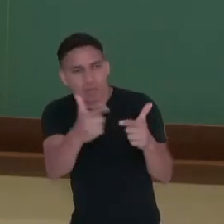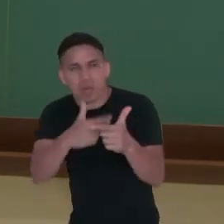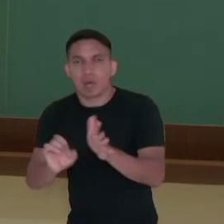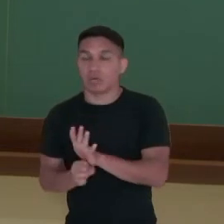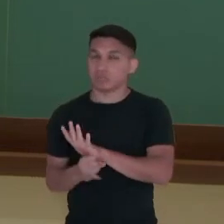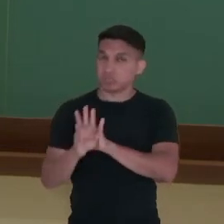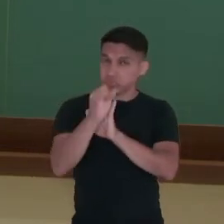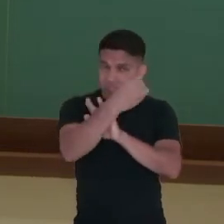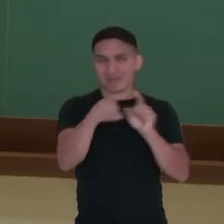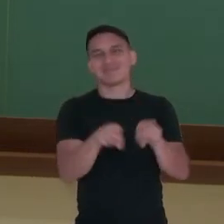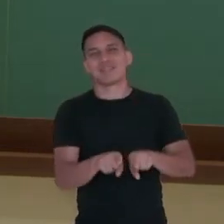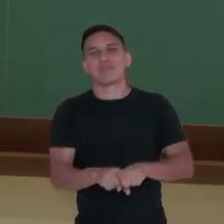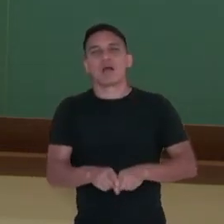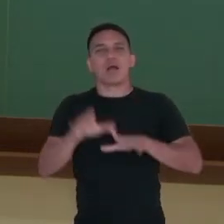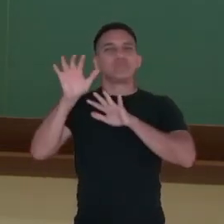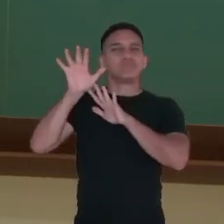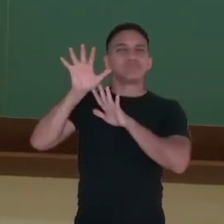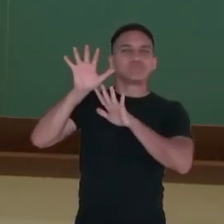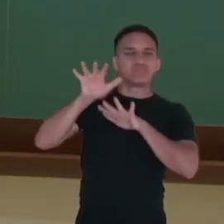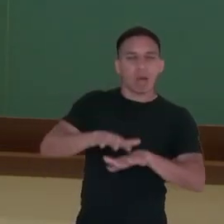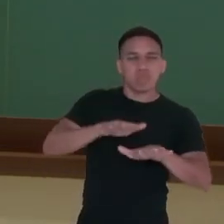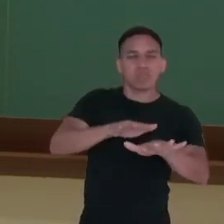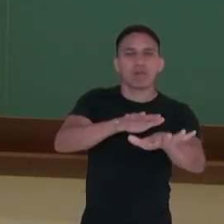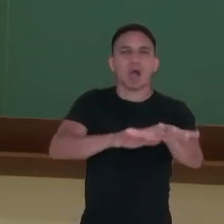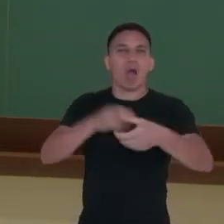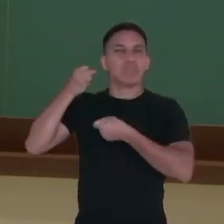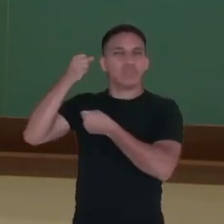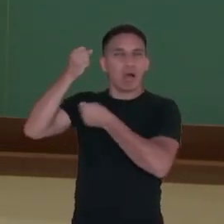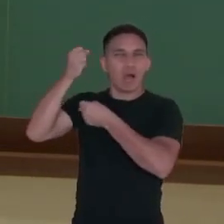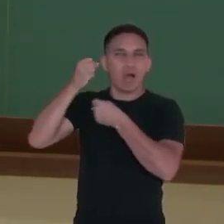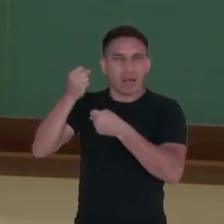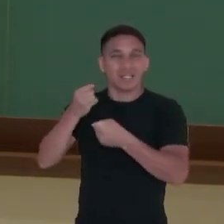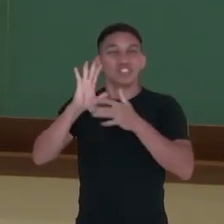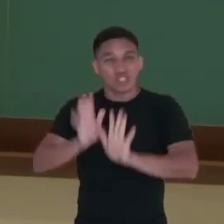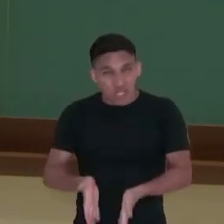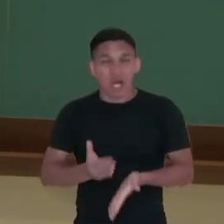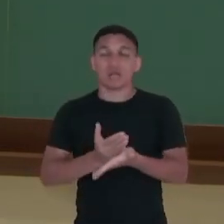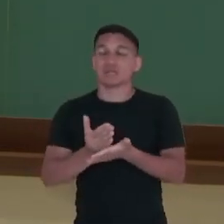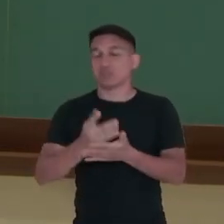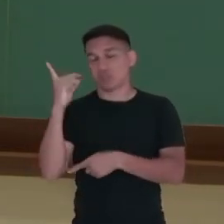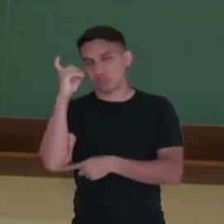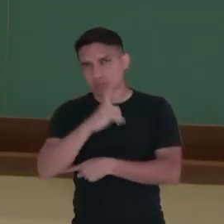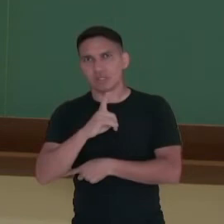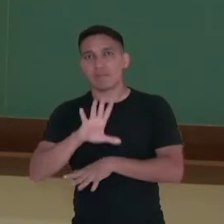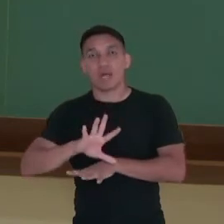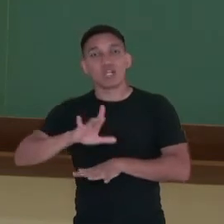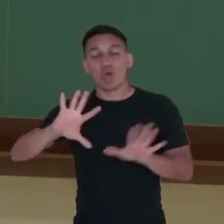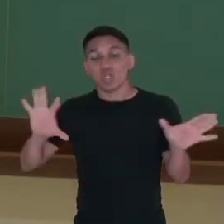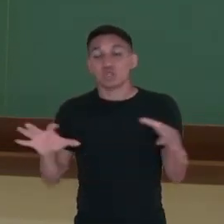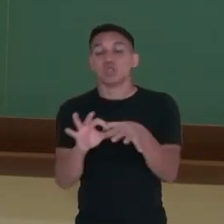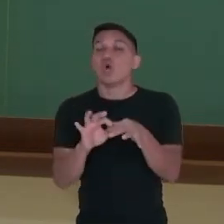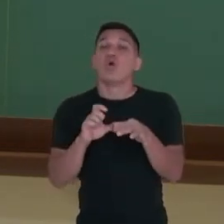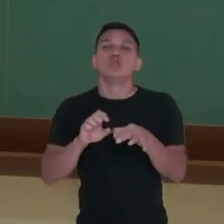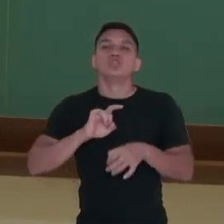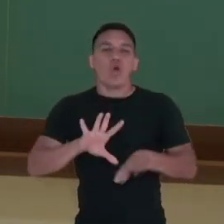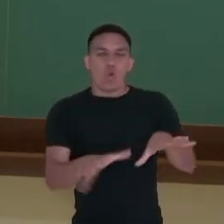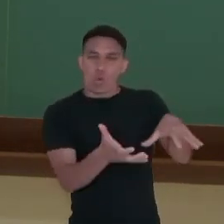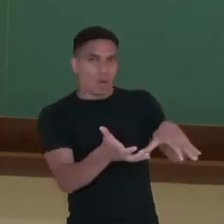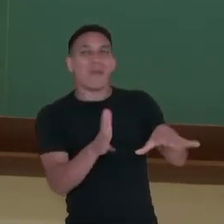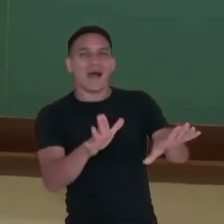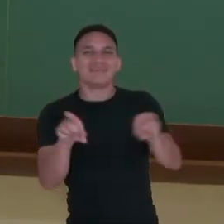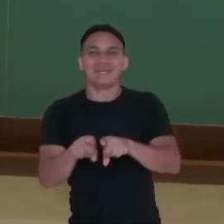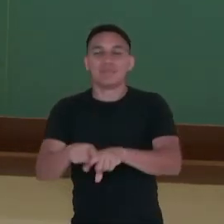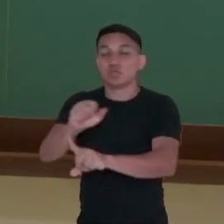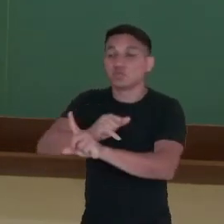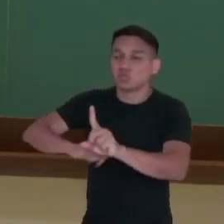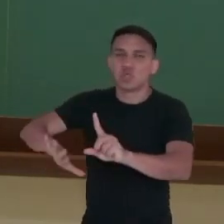com greves desde o início de seu governo e dificuldade política em unir não só o Congresso, mas a sociedade brasileira, uma sociedade que